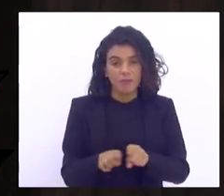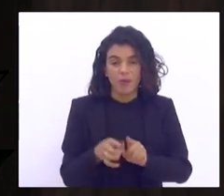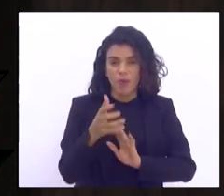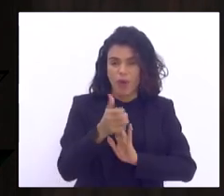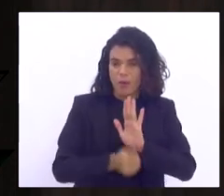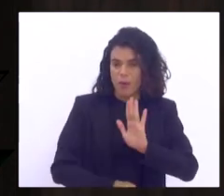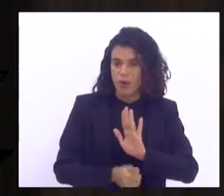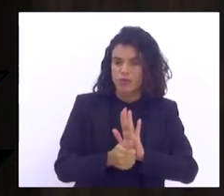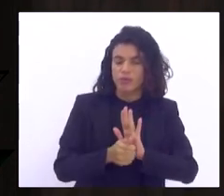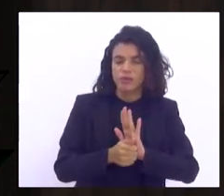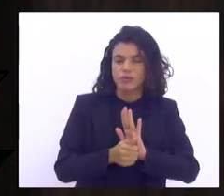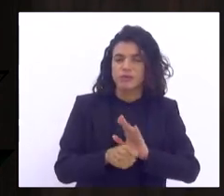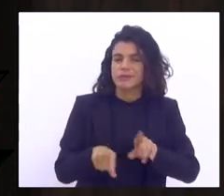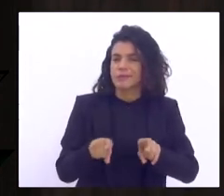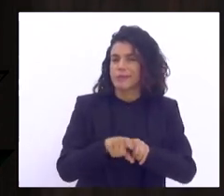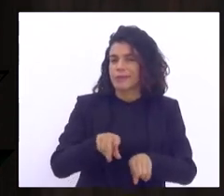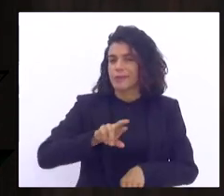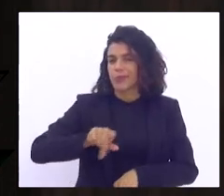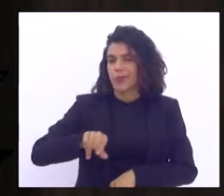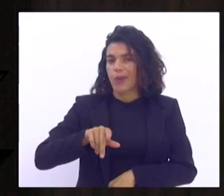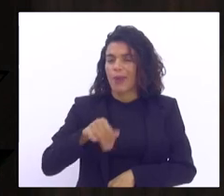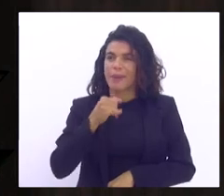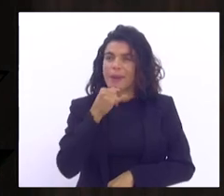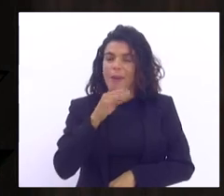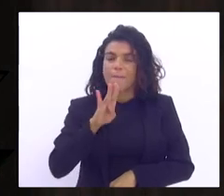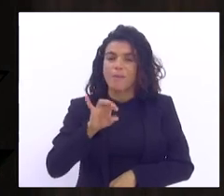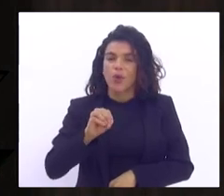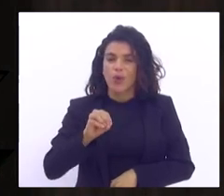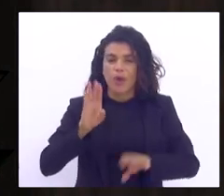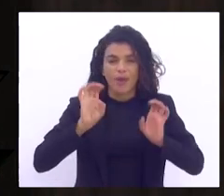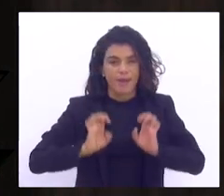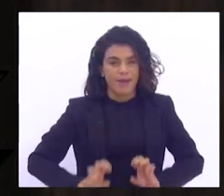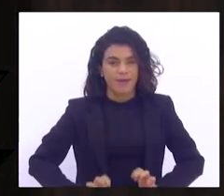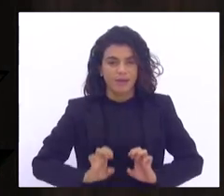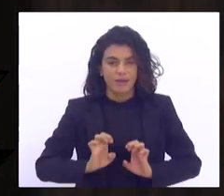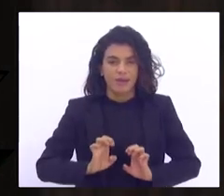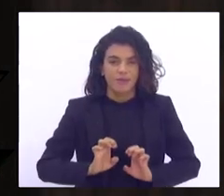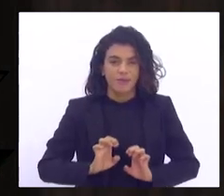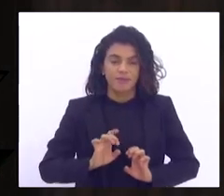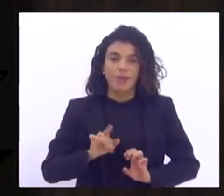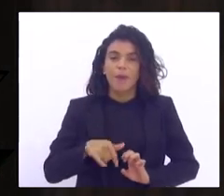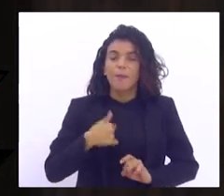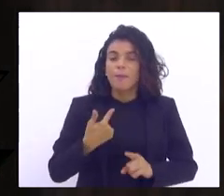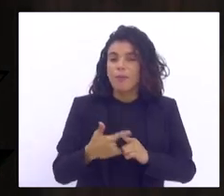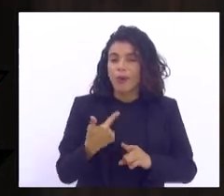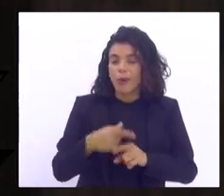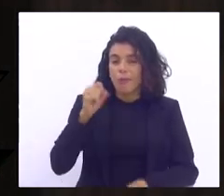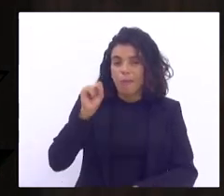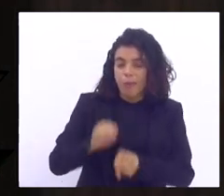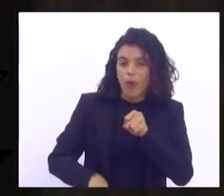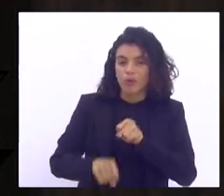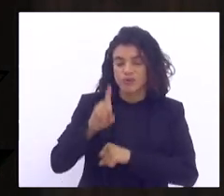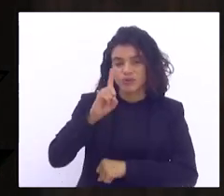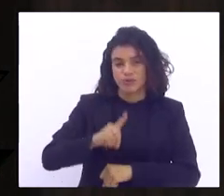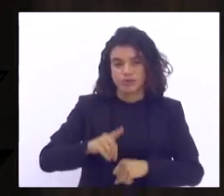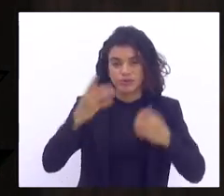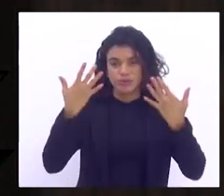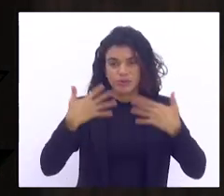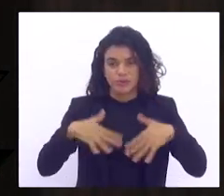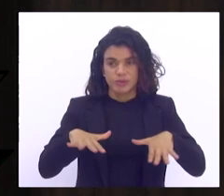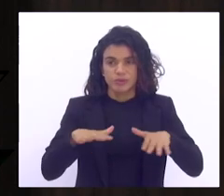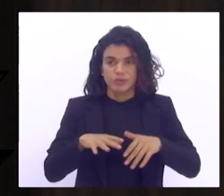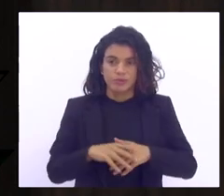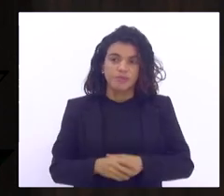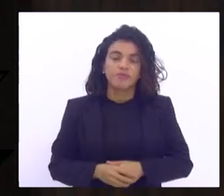não é também uma questão de bioética, como dizem. É uma questão de direito natural, porque afronta o direito natural mais basilar,